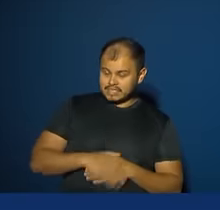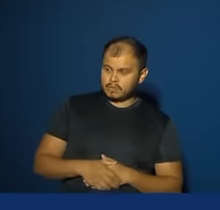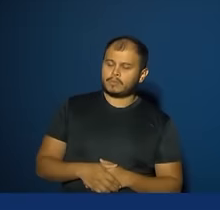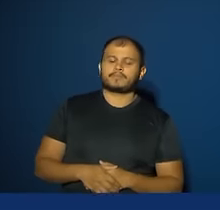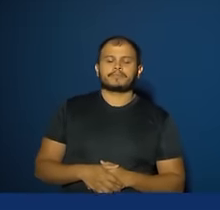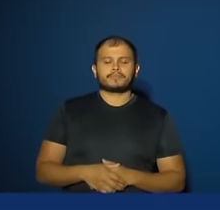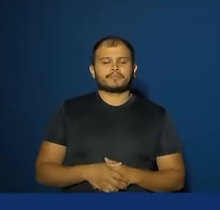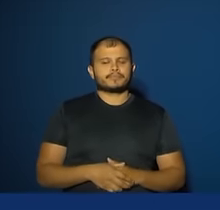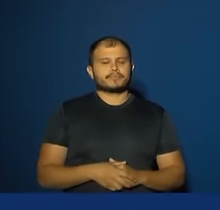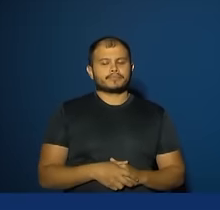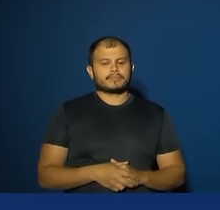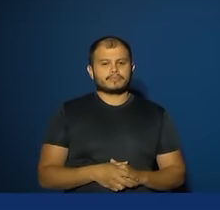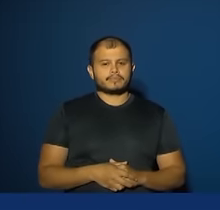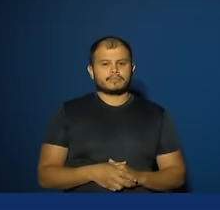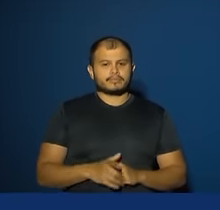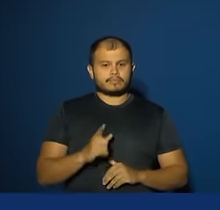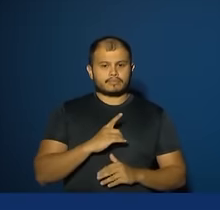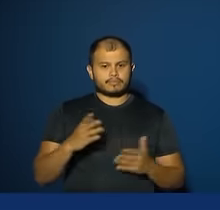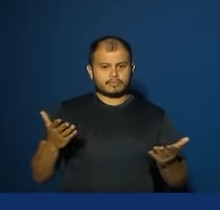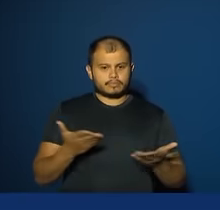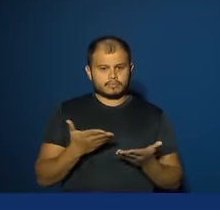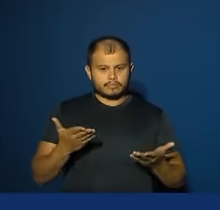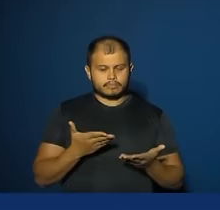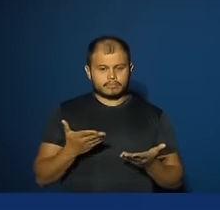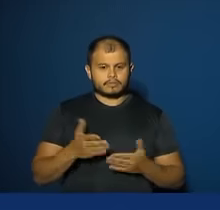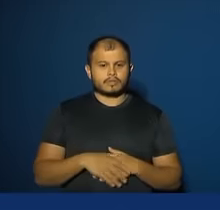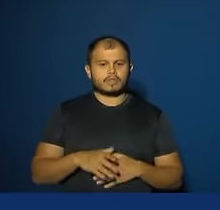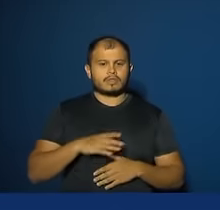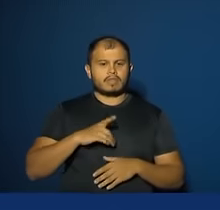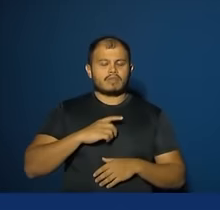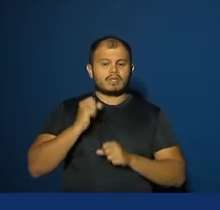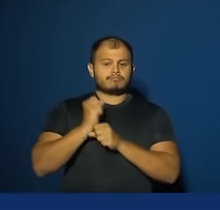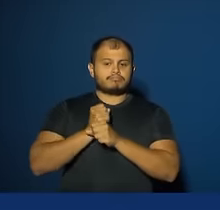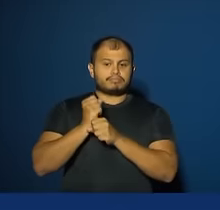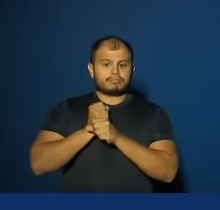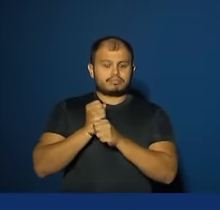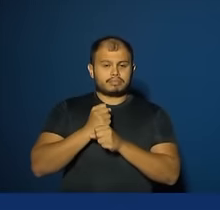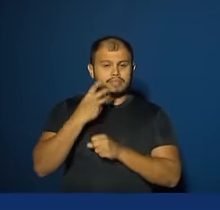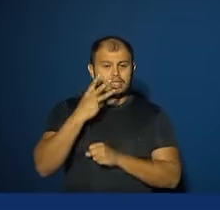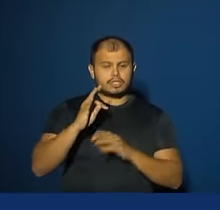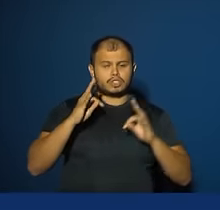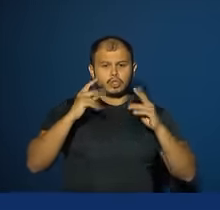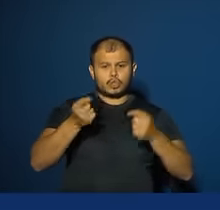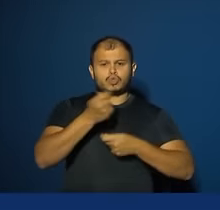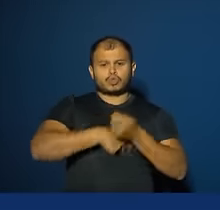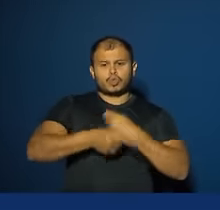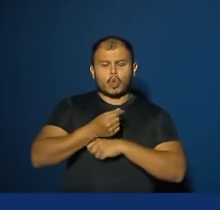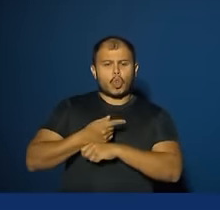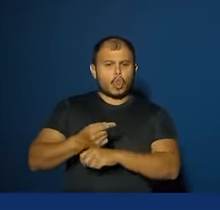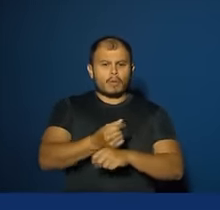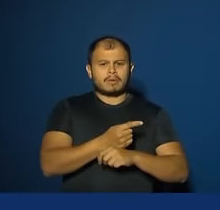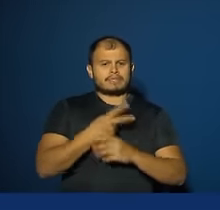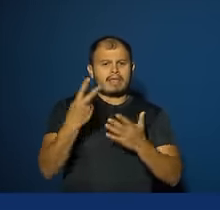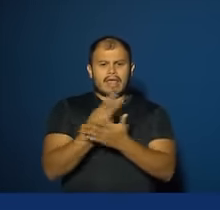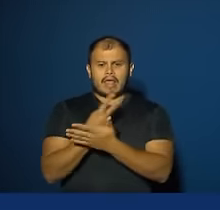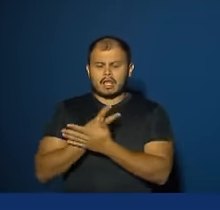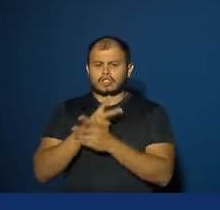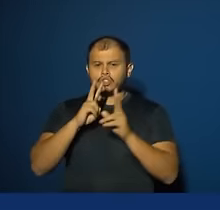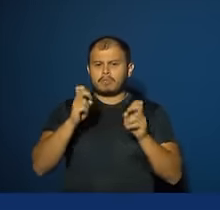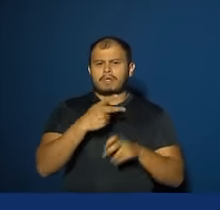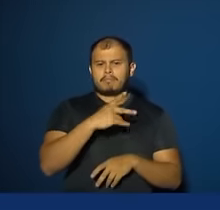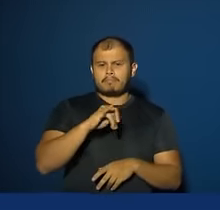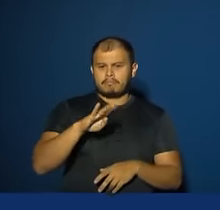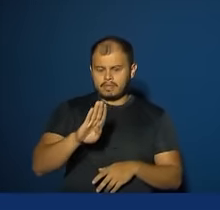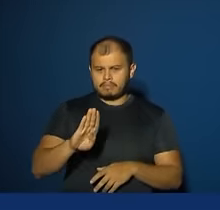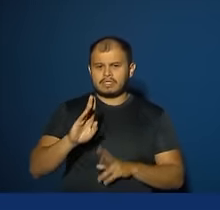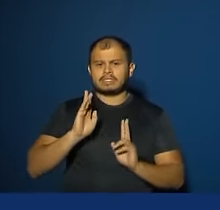para o Brasil. A gente tem aqui, né, PIB para cima. Os últimos 3 anos, todos os economistas erraram com relação a PIB aqui. Sempre foi